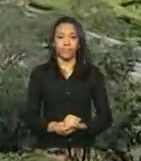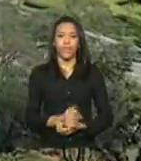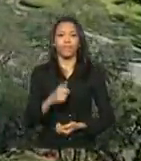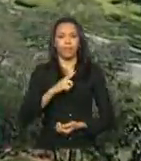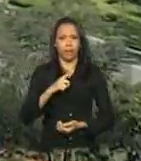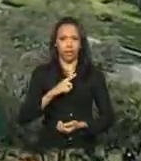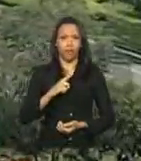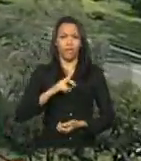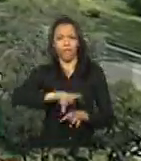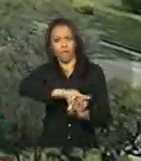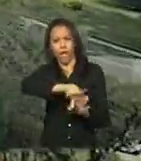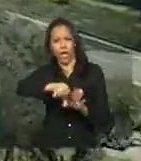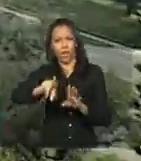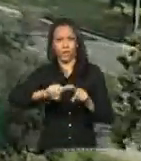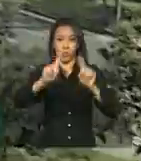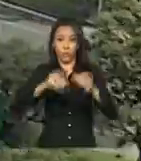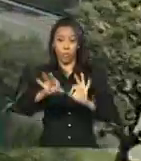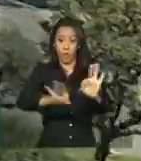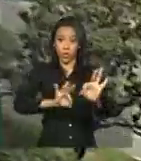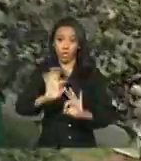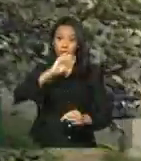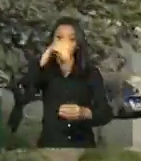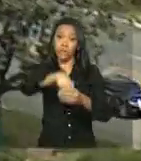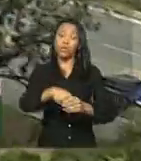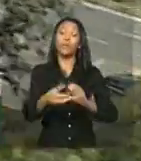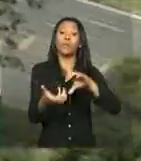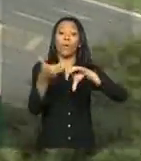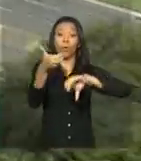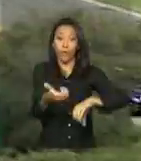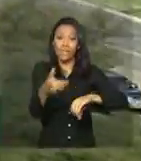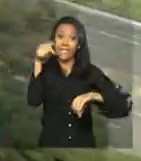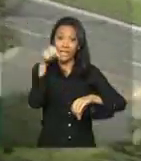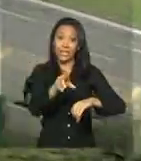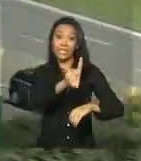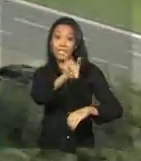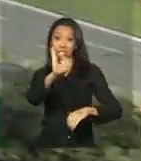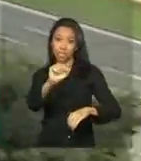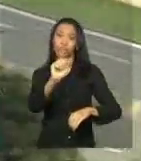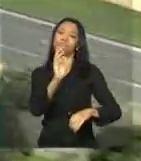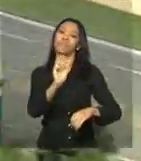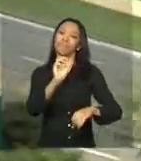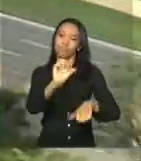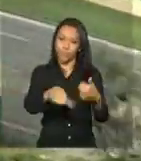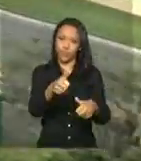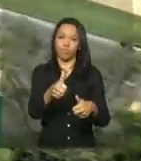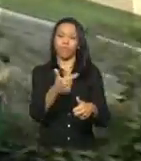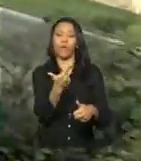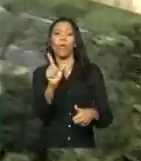Existem vários projetos em tramitação no Congresso Nacional para que essa data seja mudada.